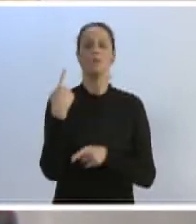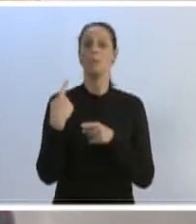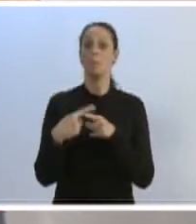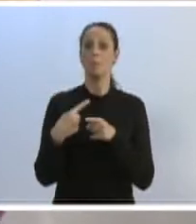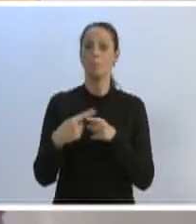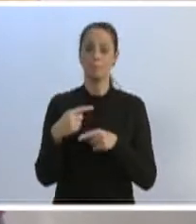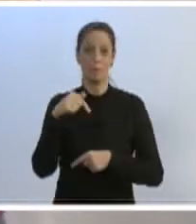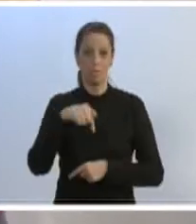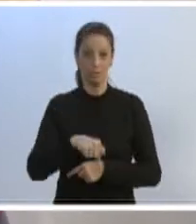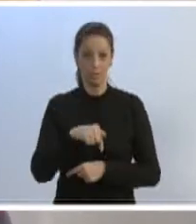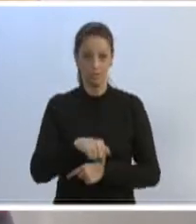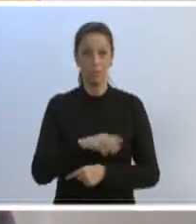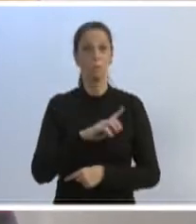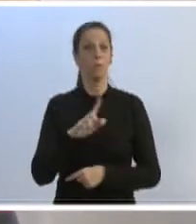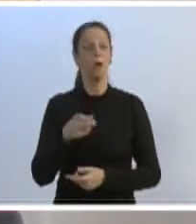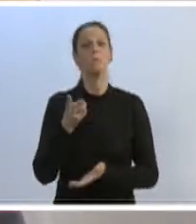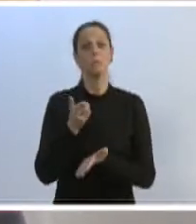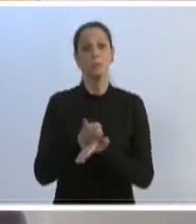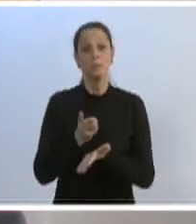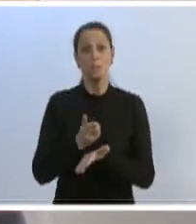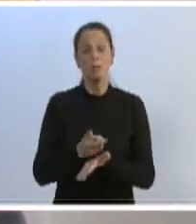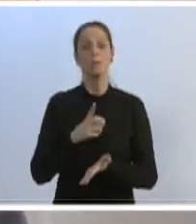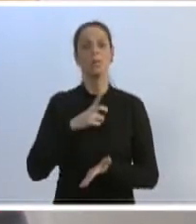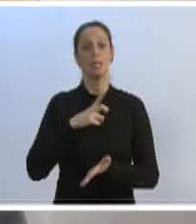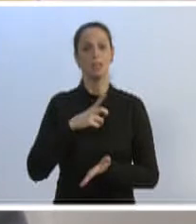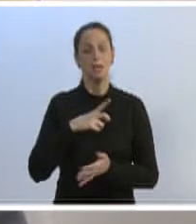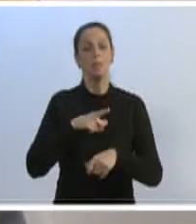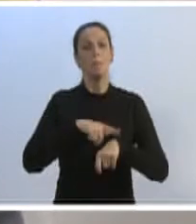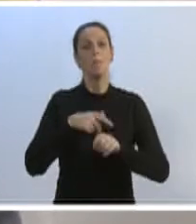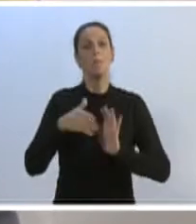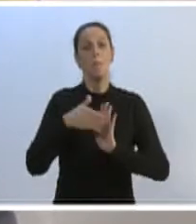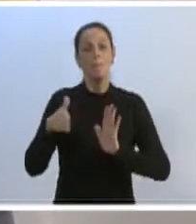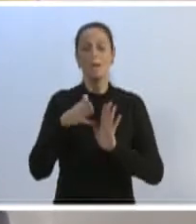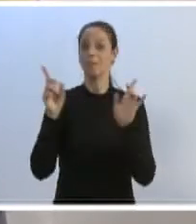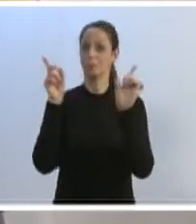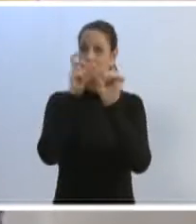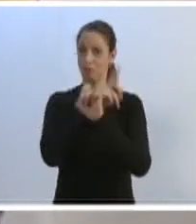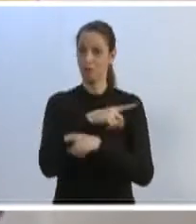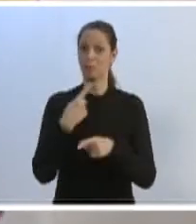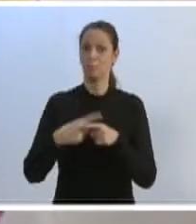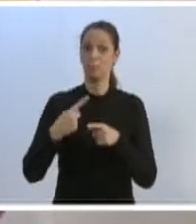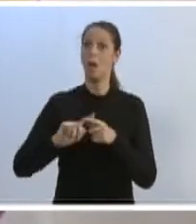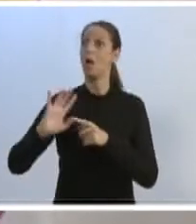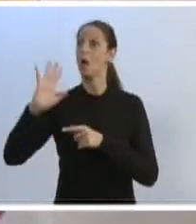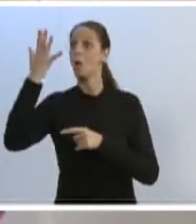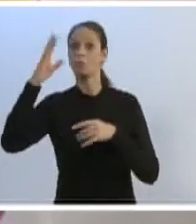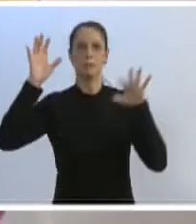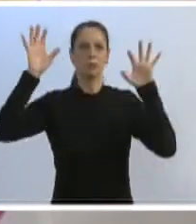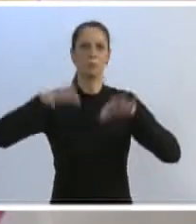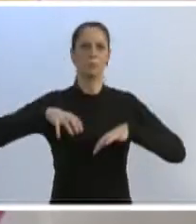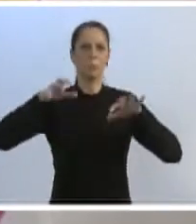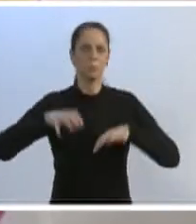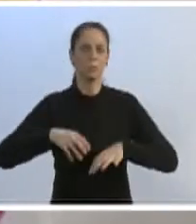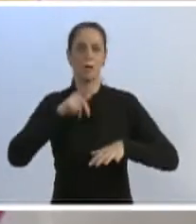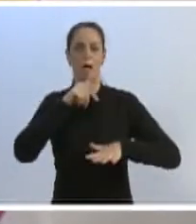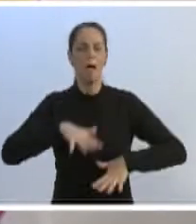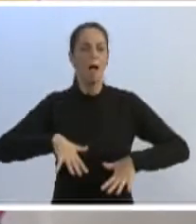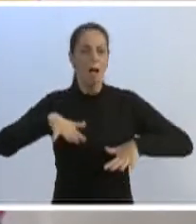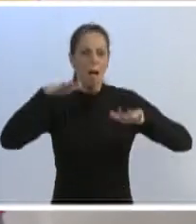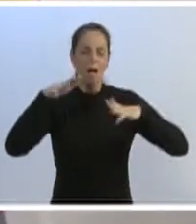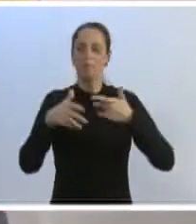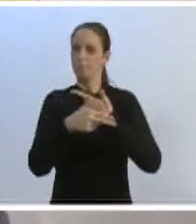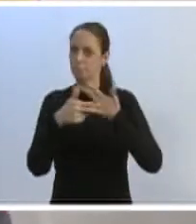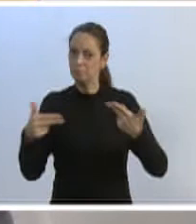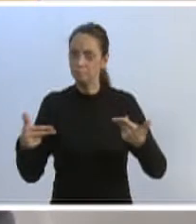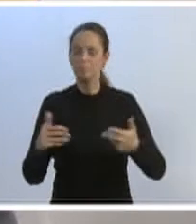ciclicamente passa por momentos de dificuldade com relação a efeitos naturais e que realmente, como